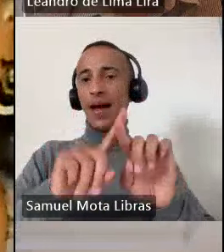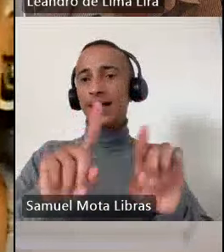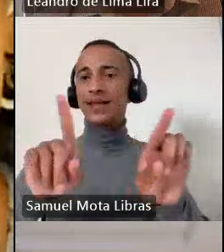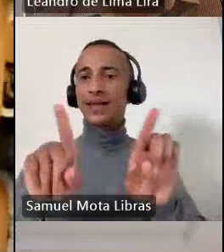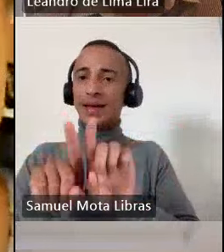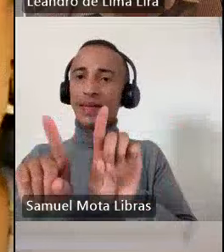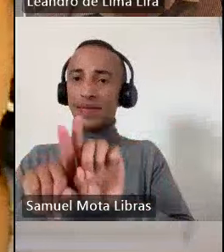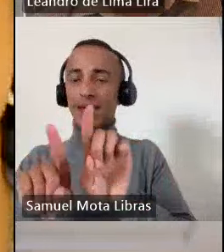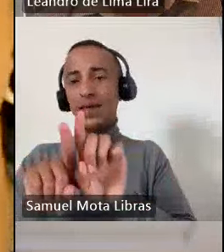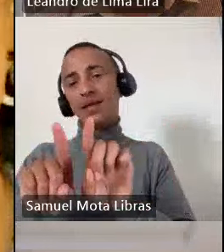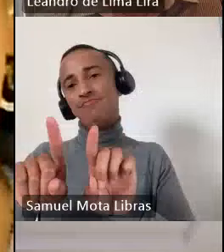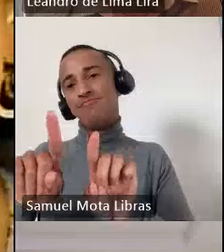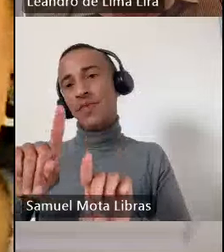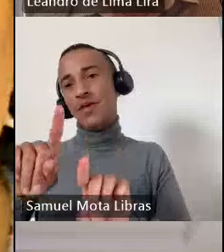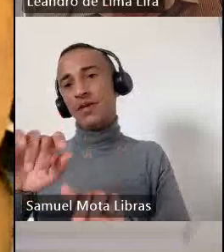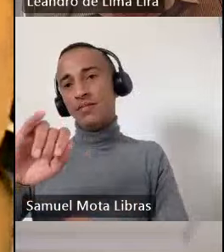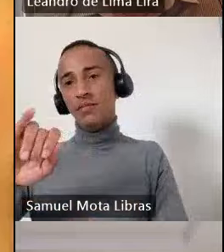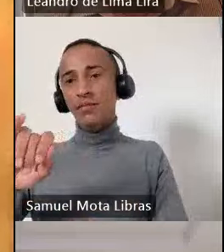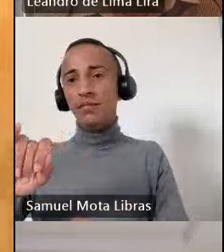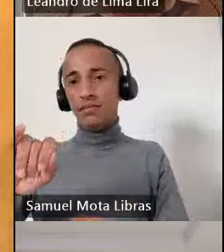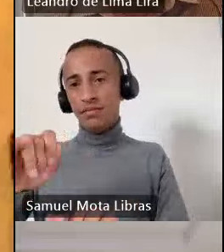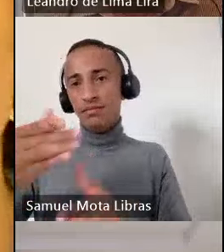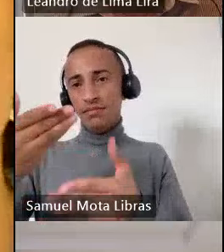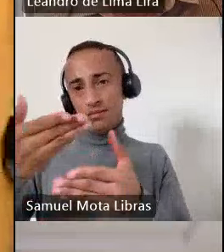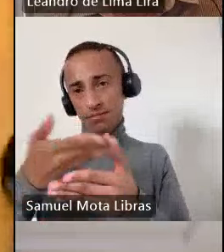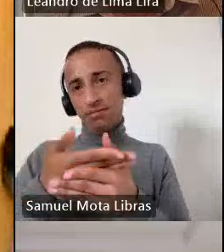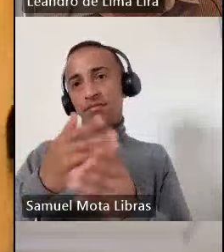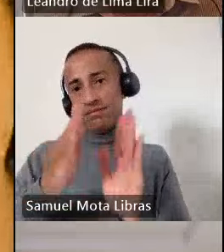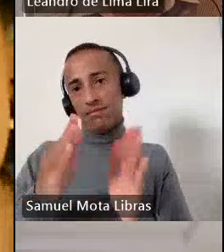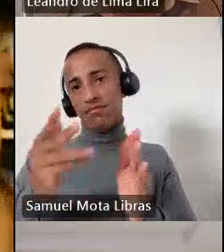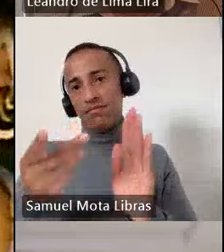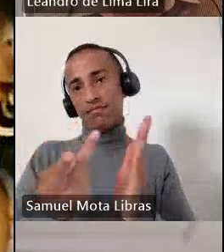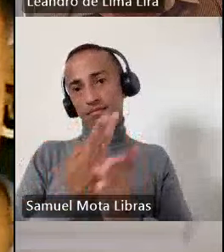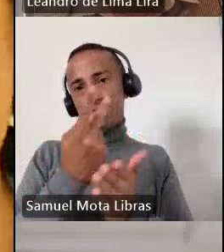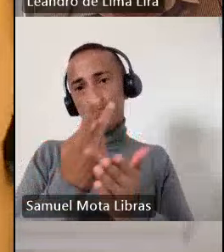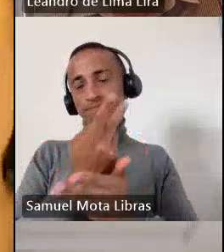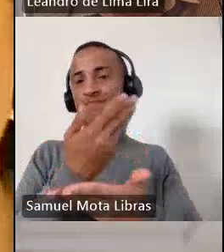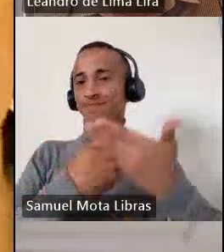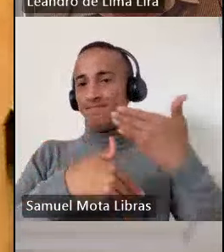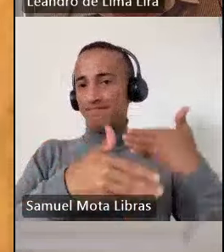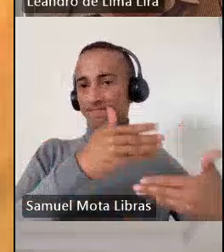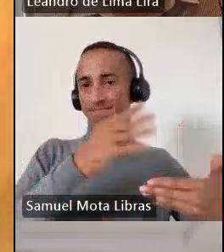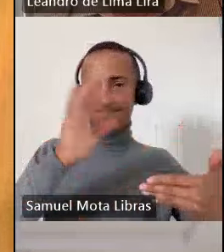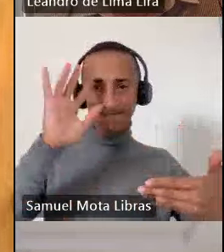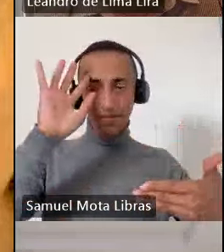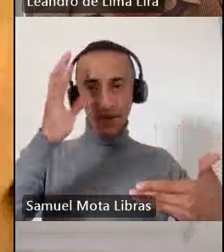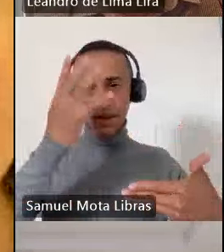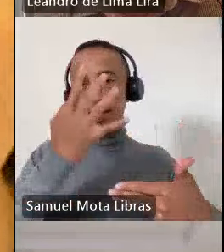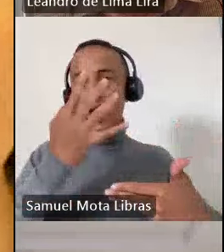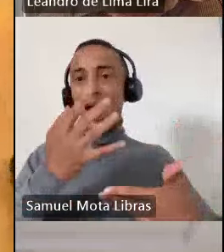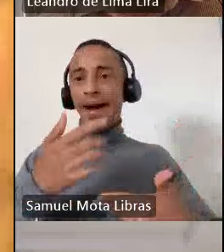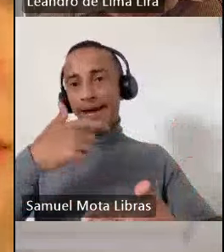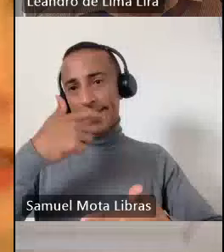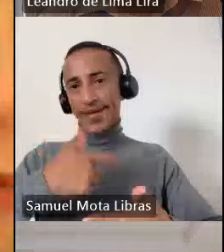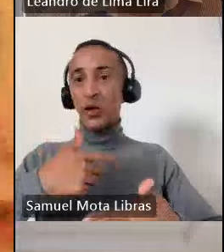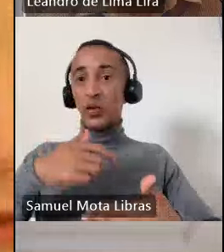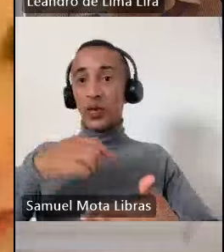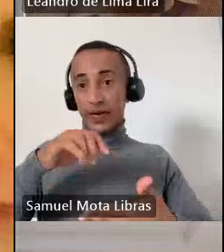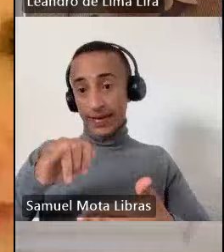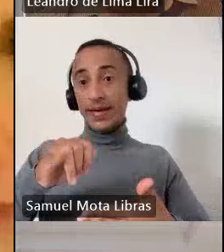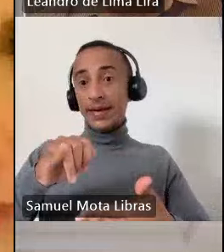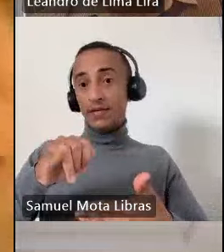outro caminho que a gente tem ah eu tô na dúvida se determinado edital ele é correto ou não pesquisa a jurisprudência